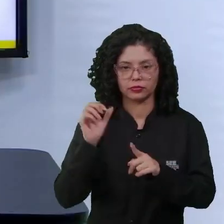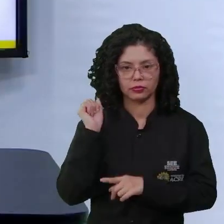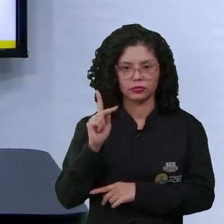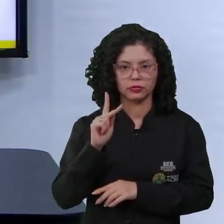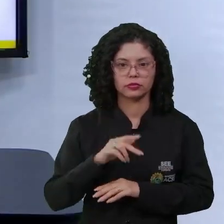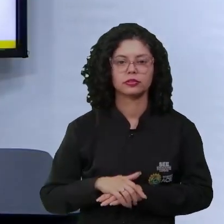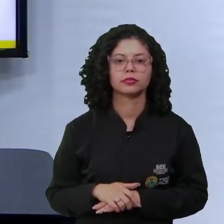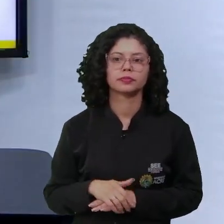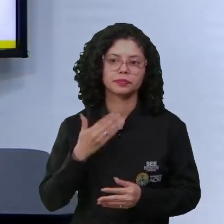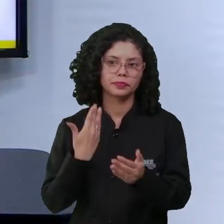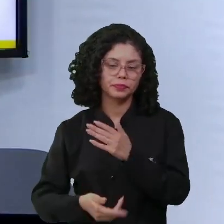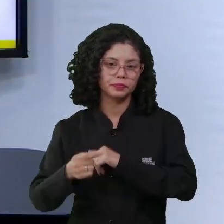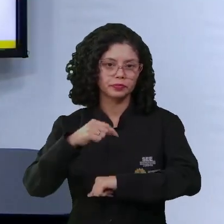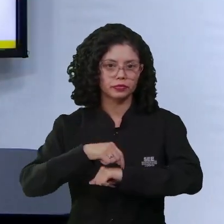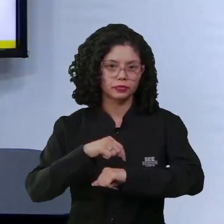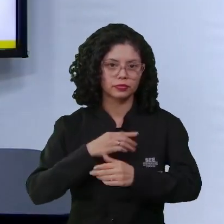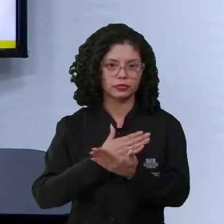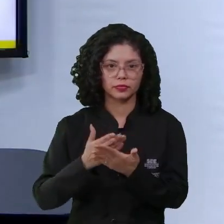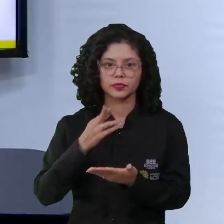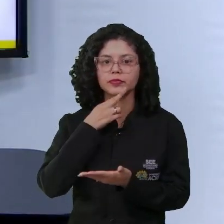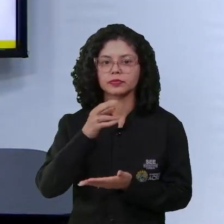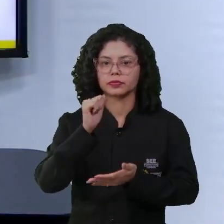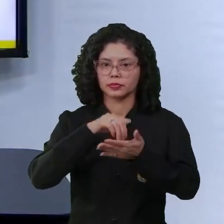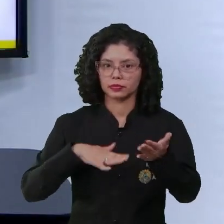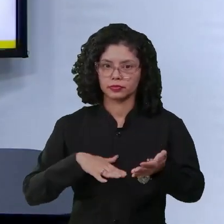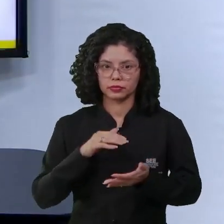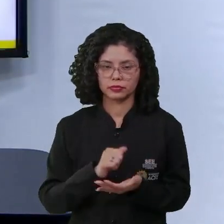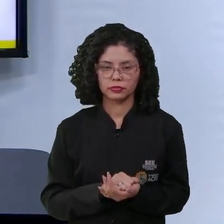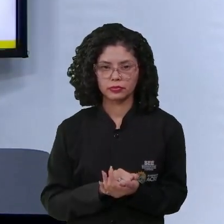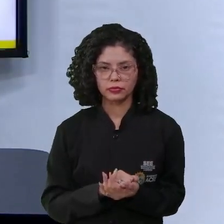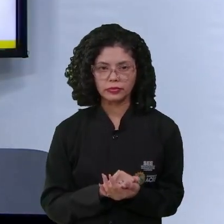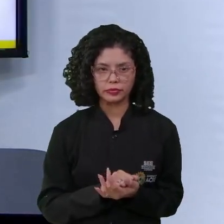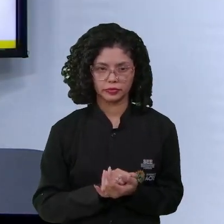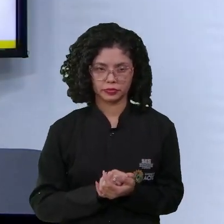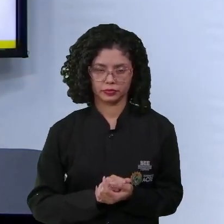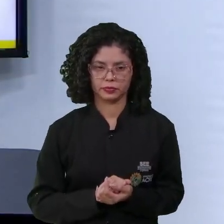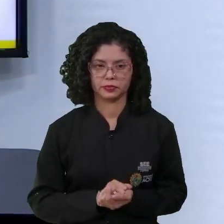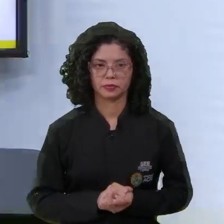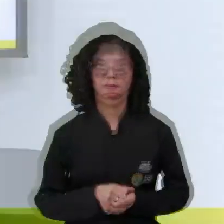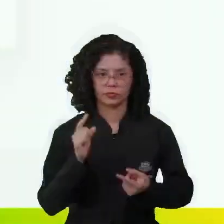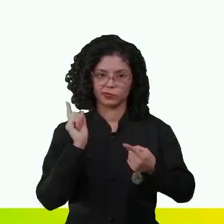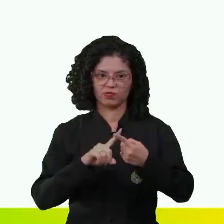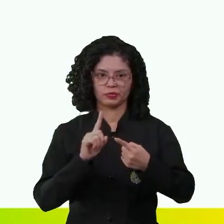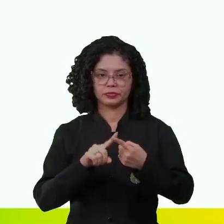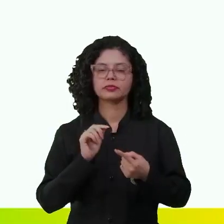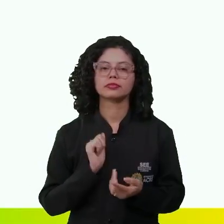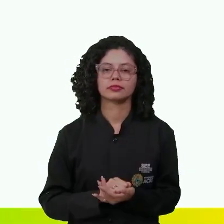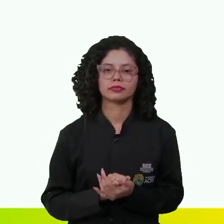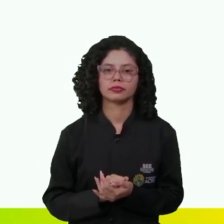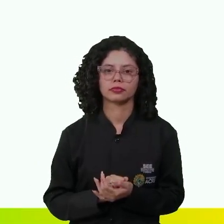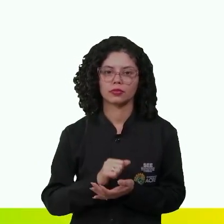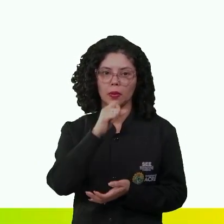Então, sem perda de tempo, vamos começar a resolver nossas questões? Vamos lá. Primeira questão